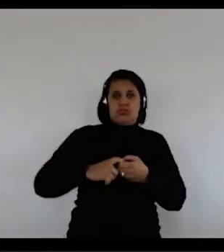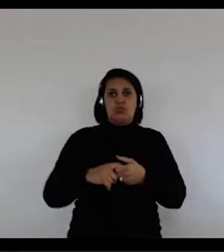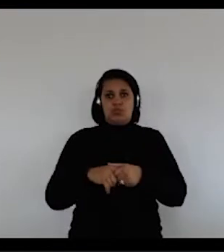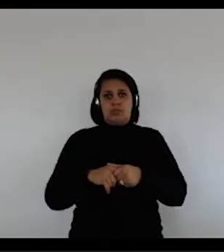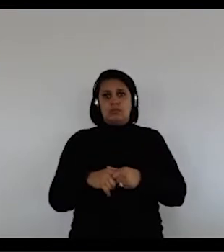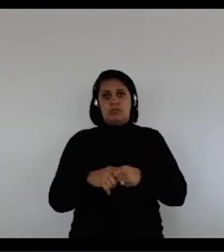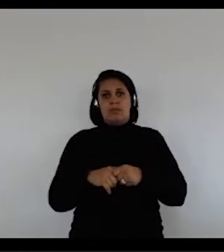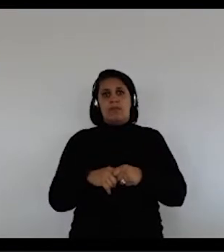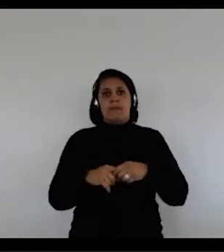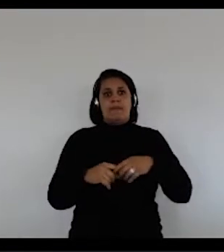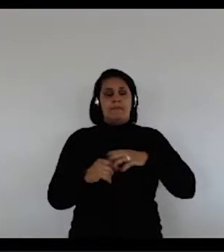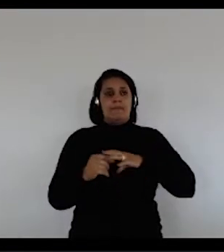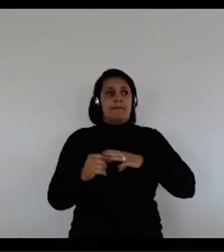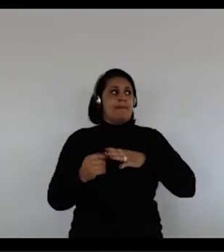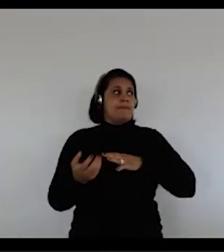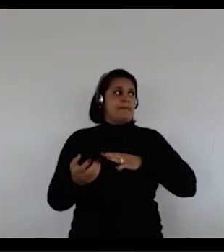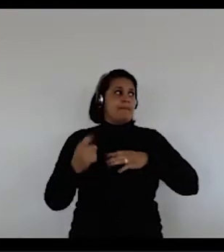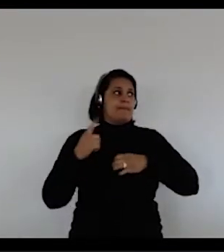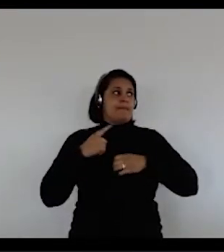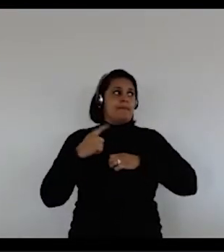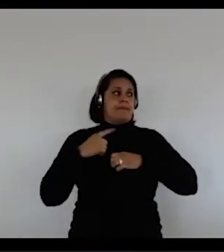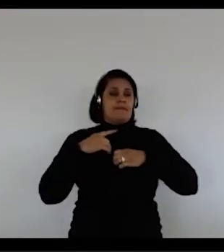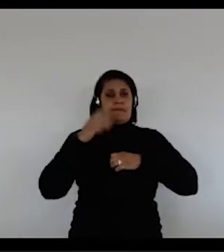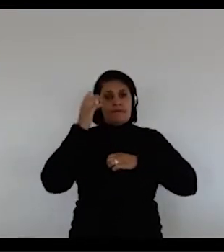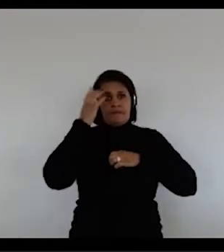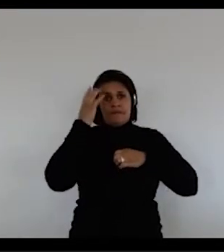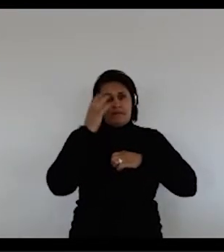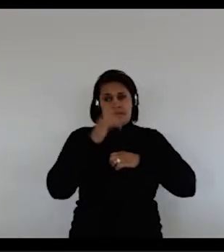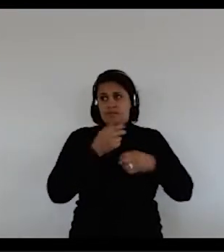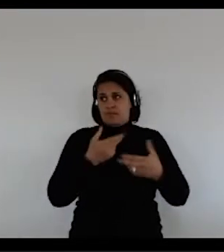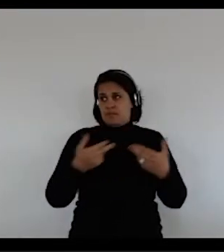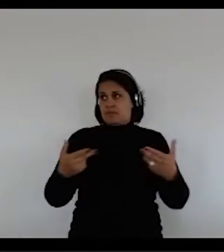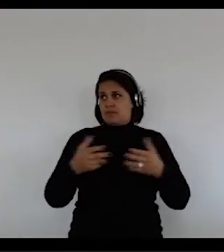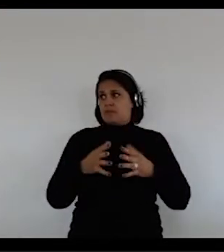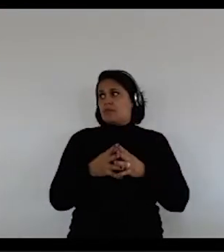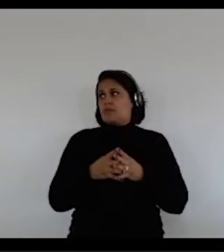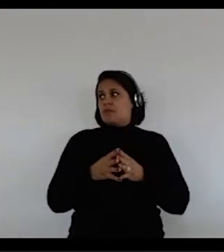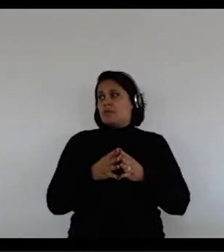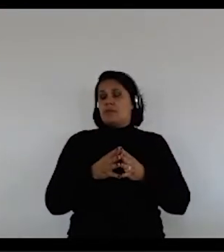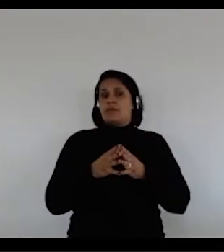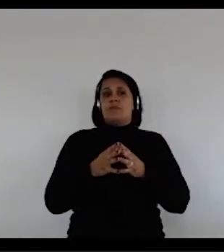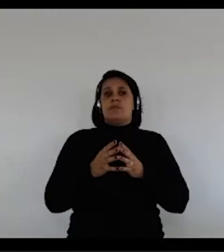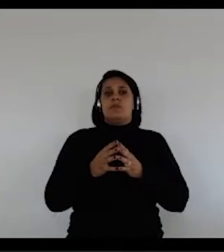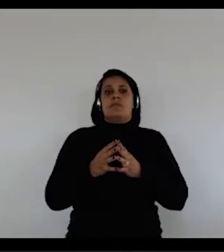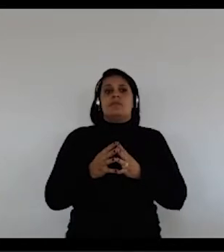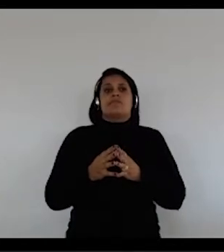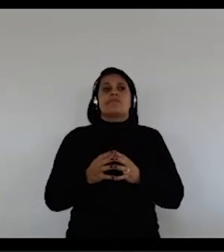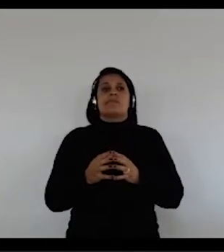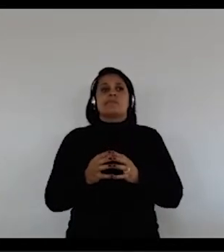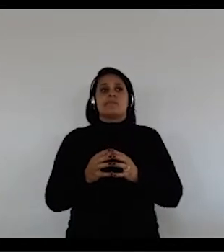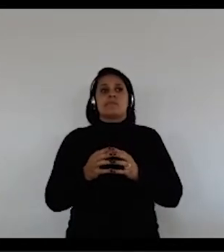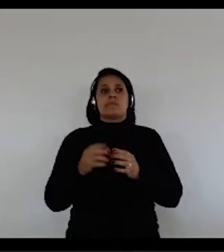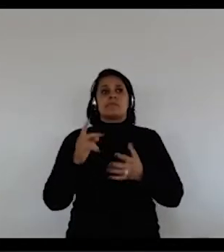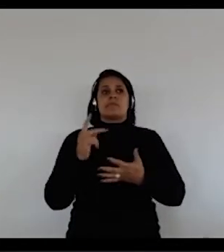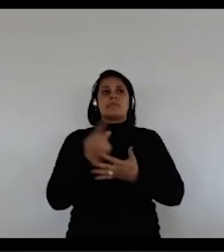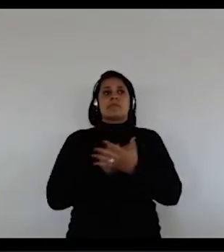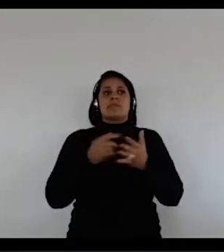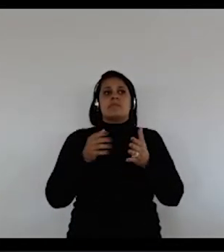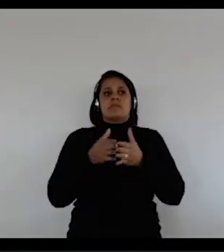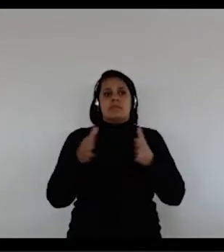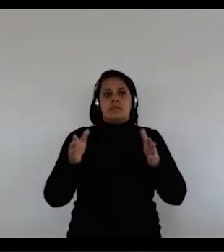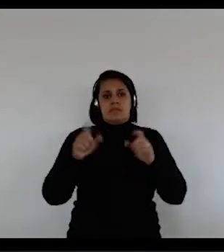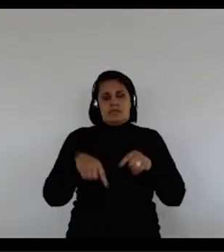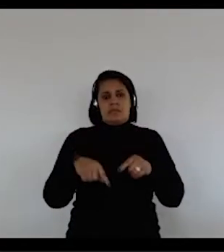os casos de insolvência e a tramitação dessa situação complexa